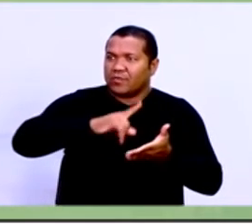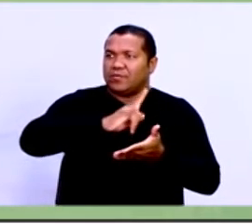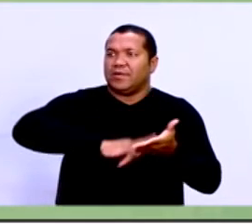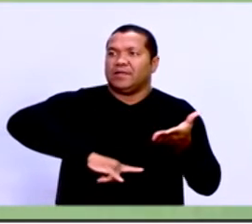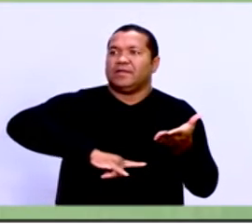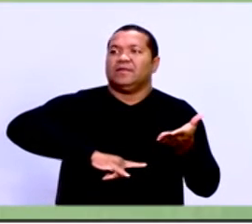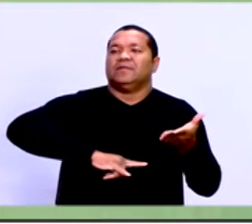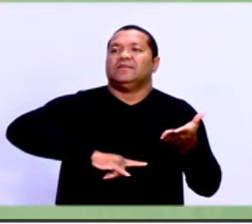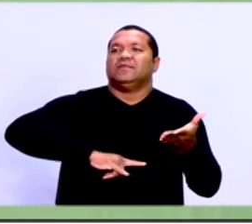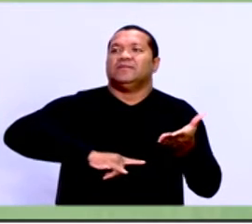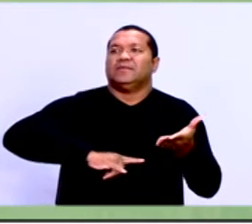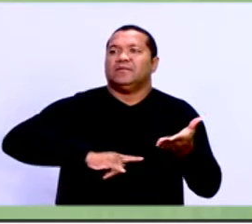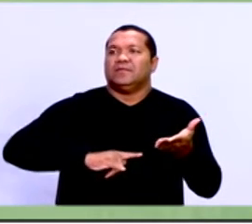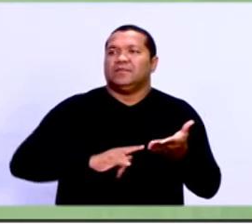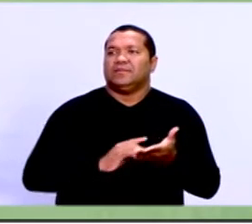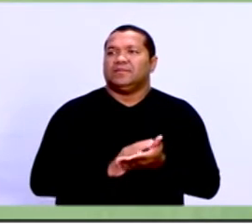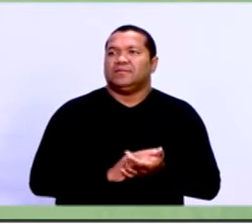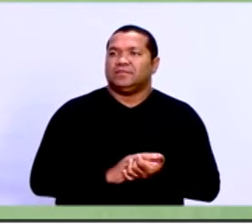documentação